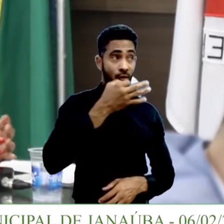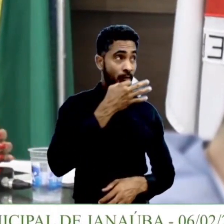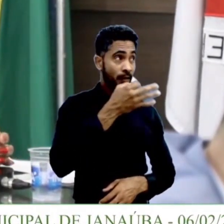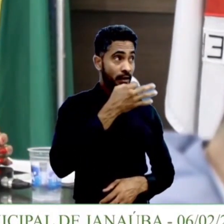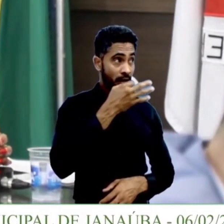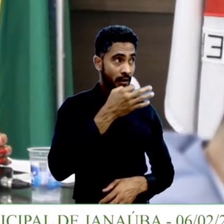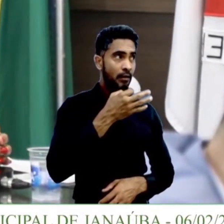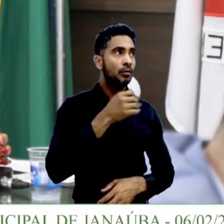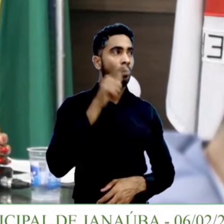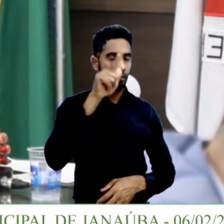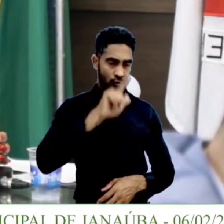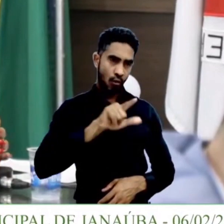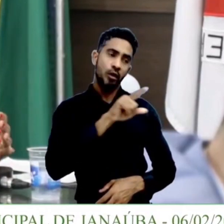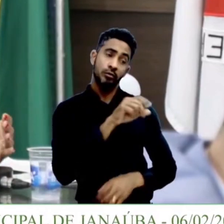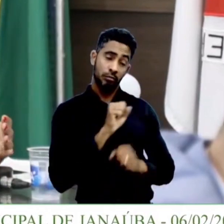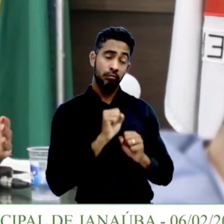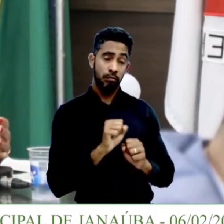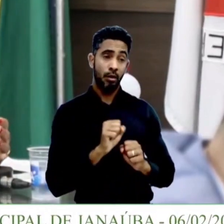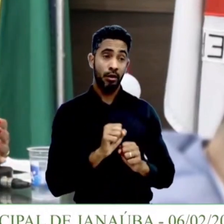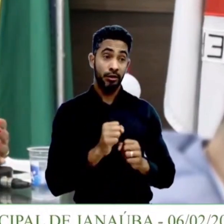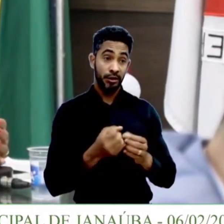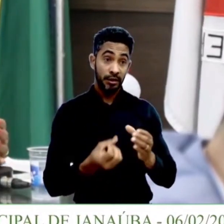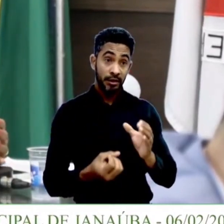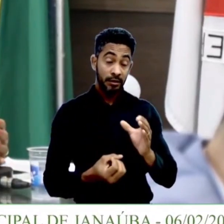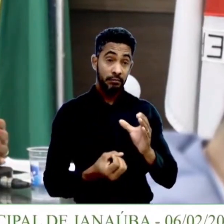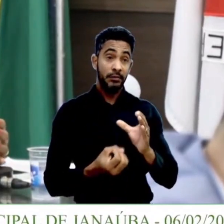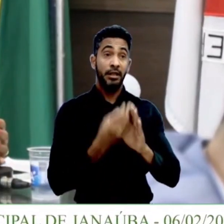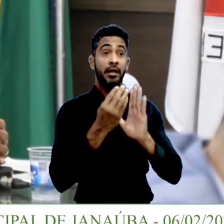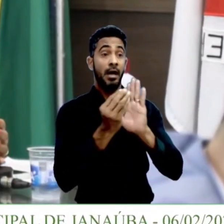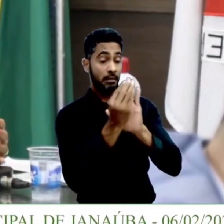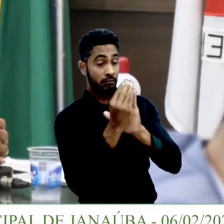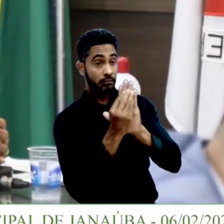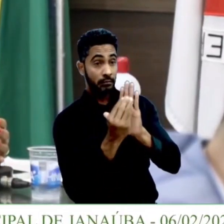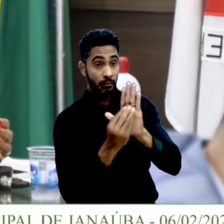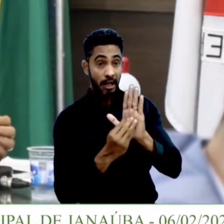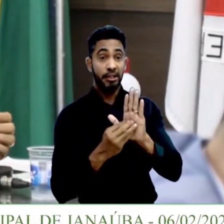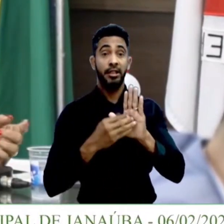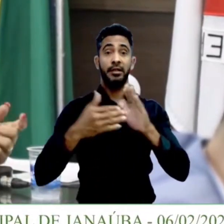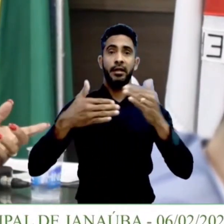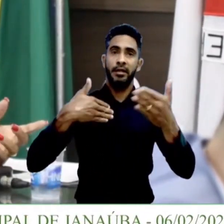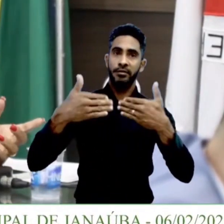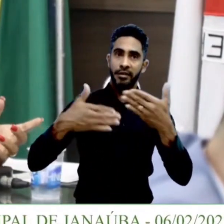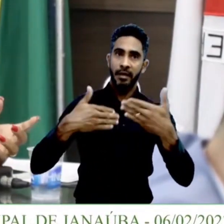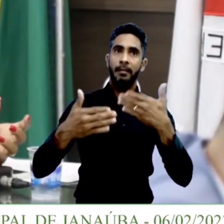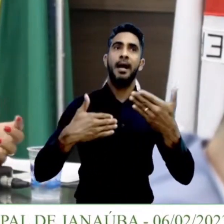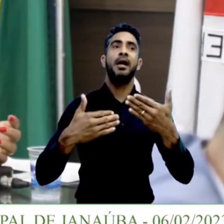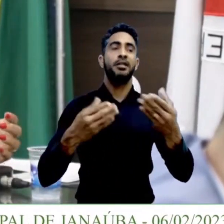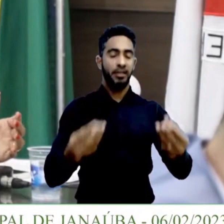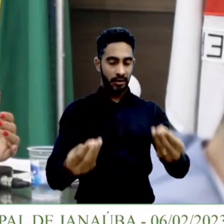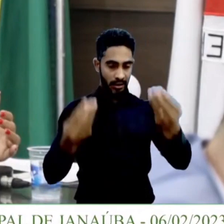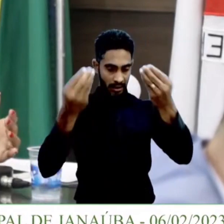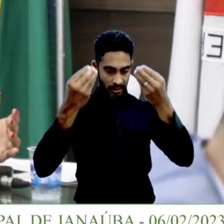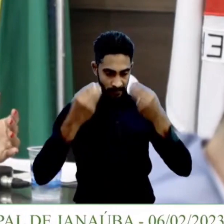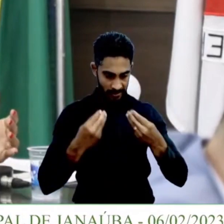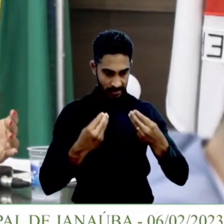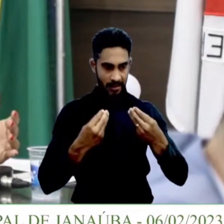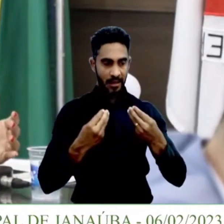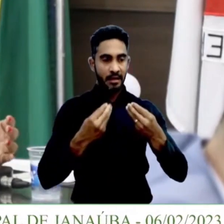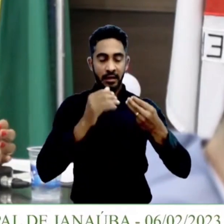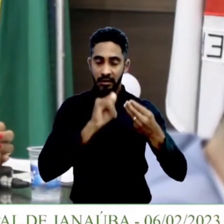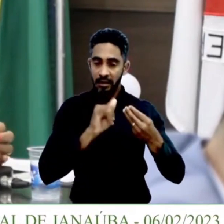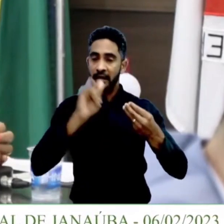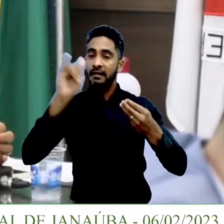que lógico, o senhor tem essa autonomia, de criar uma agenda de debate e já repassar para a gente, porque a gente pode